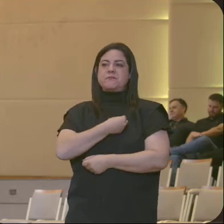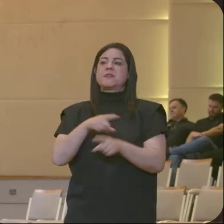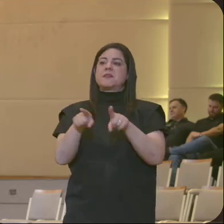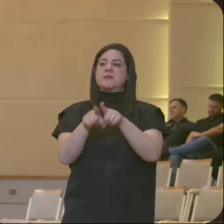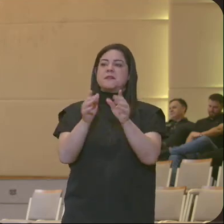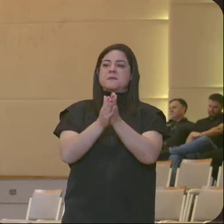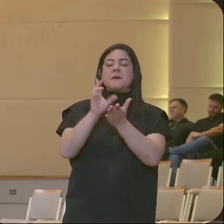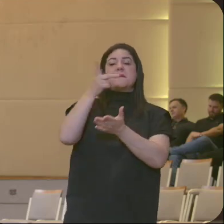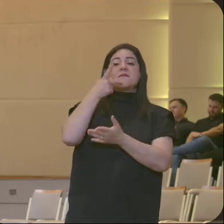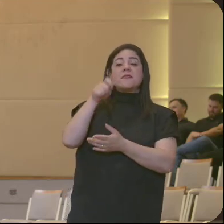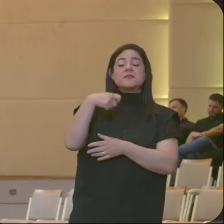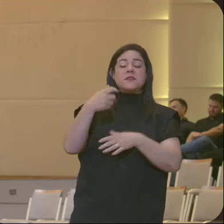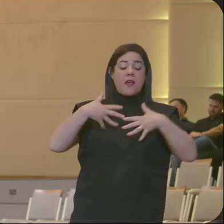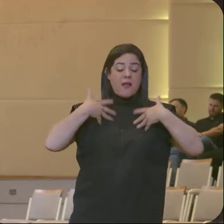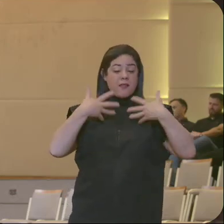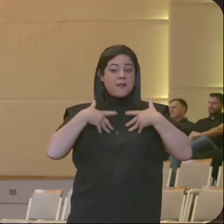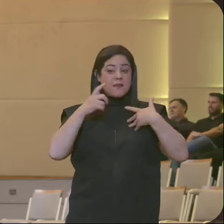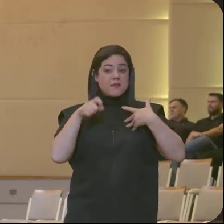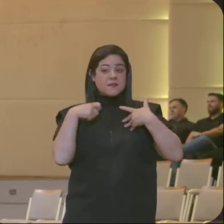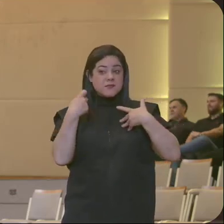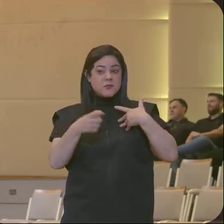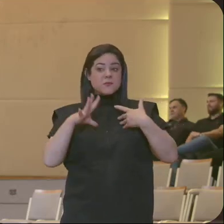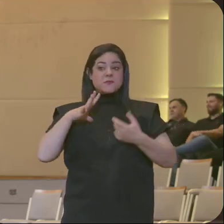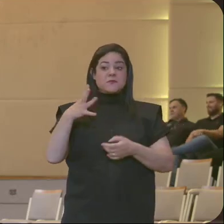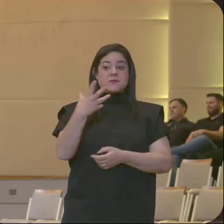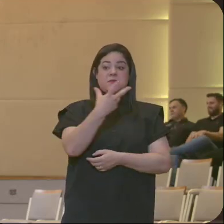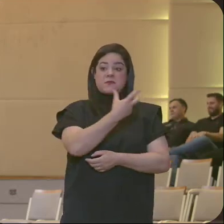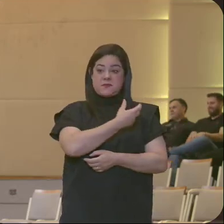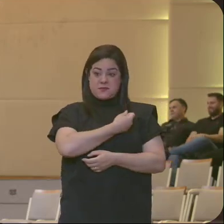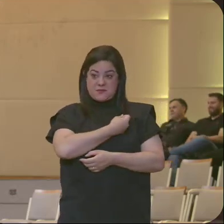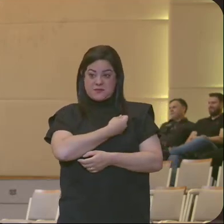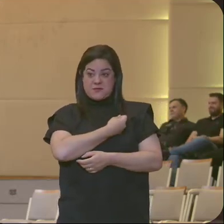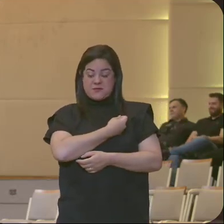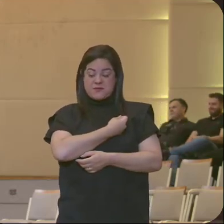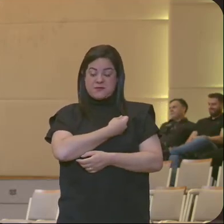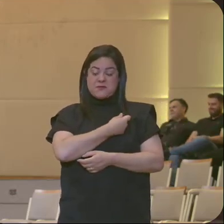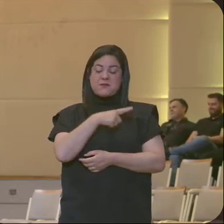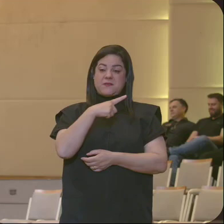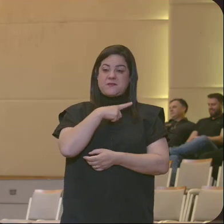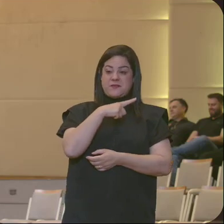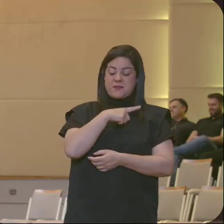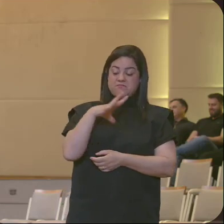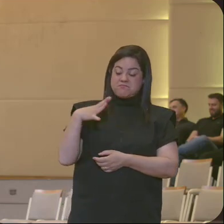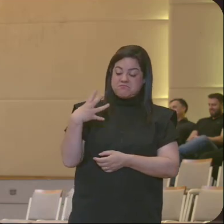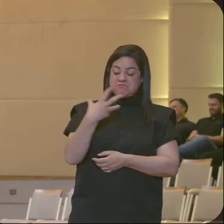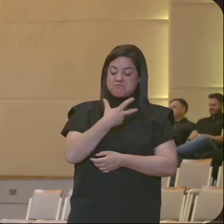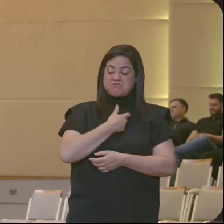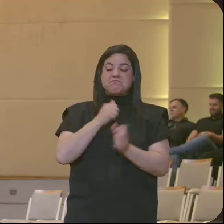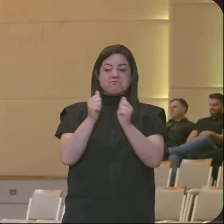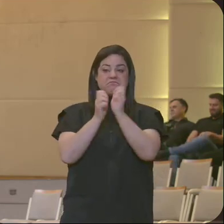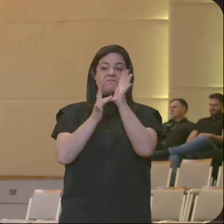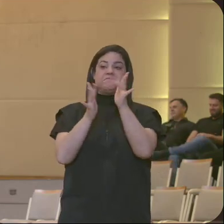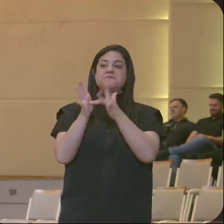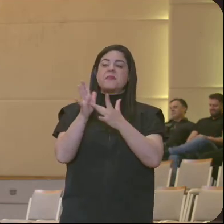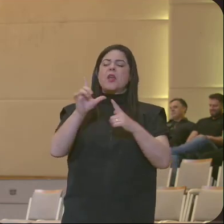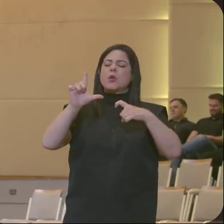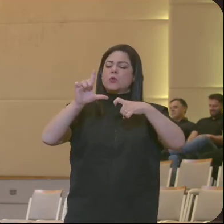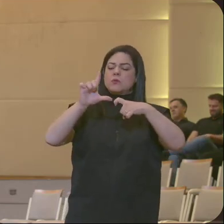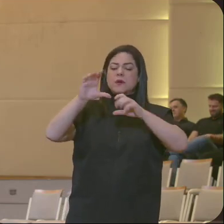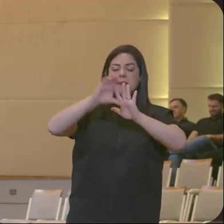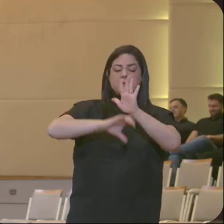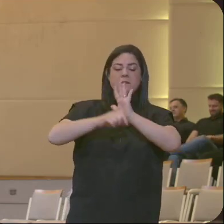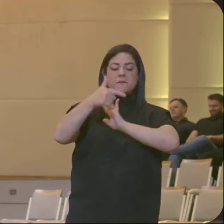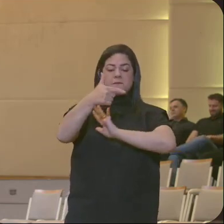também falar da alegria com relação à salvação, a alegria do Senhor relacionada à salvação em Jesus. E lá no Evangelho de Lucas